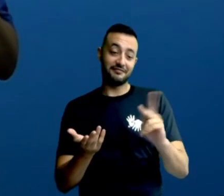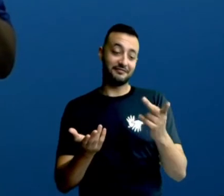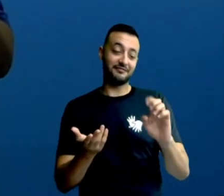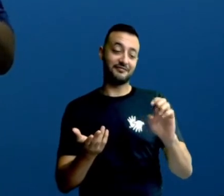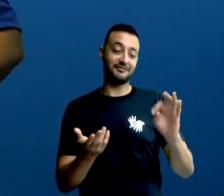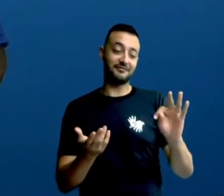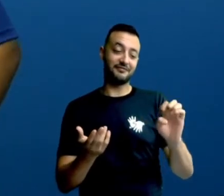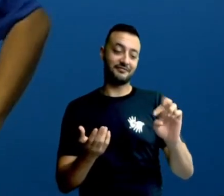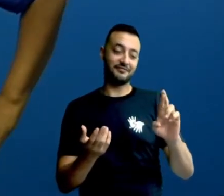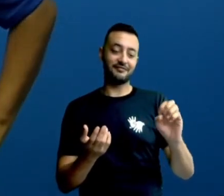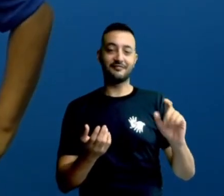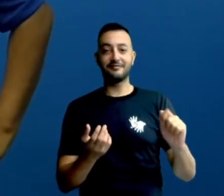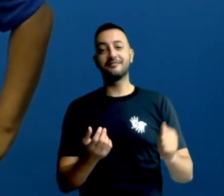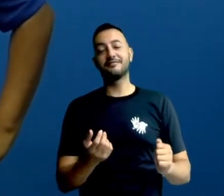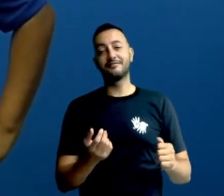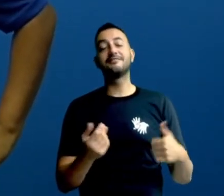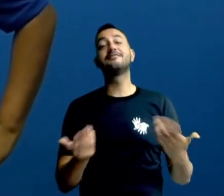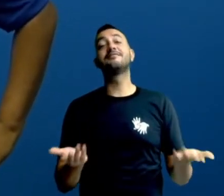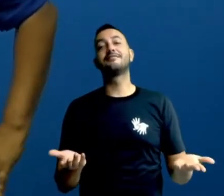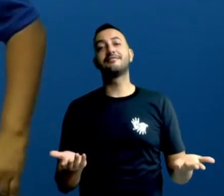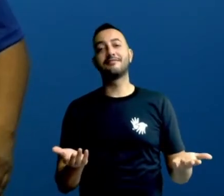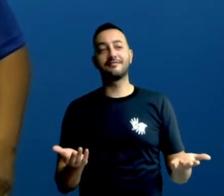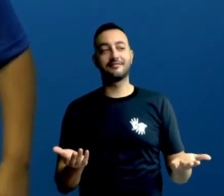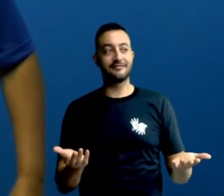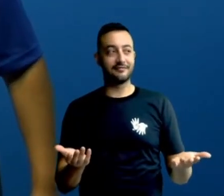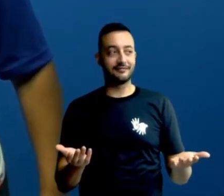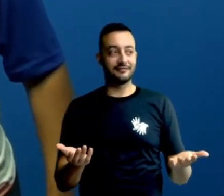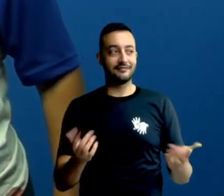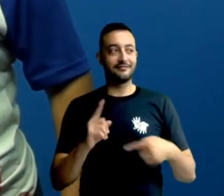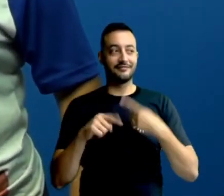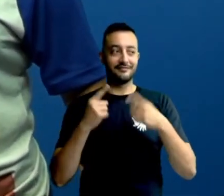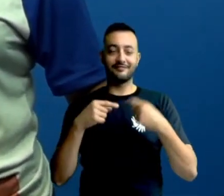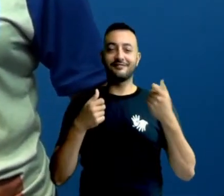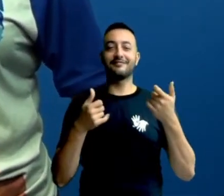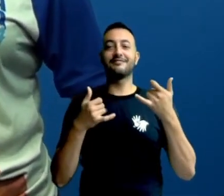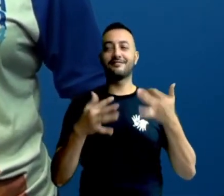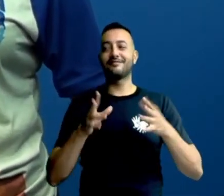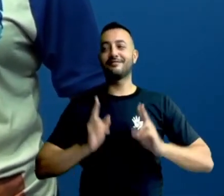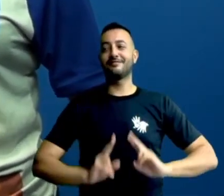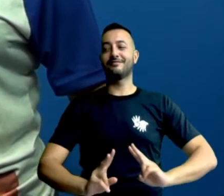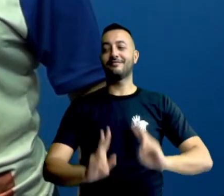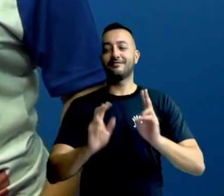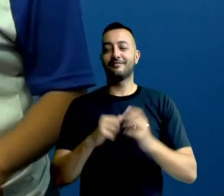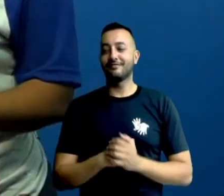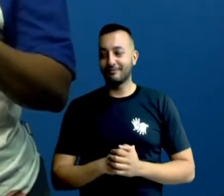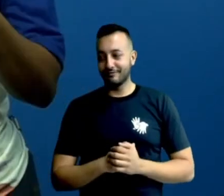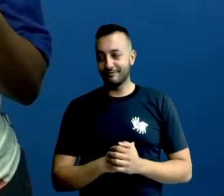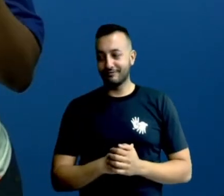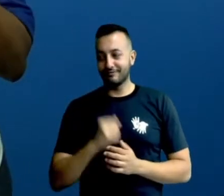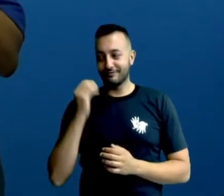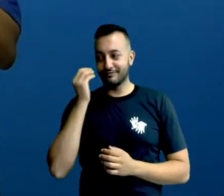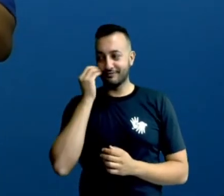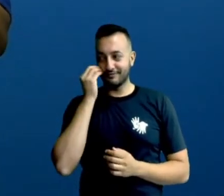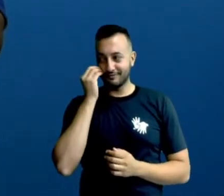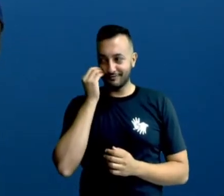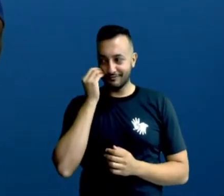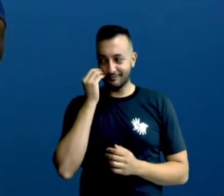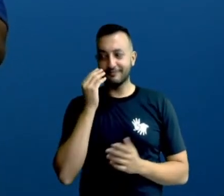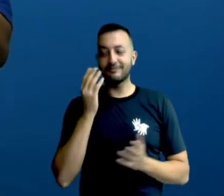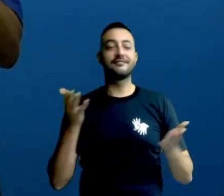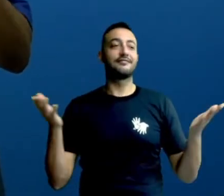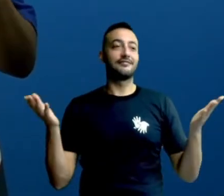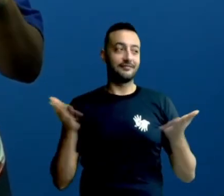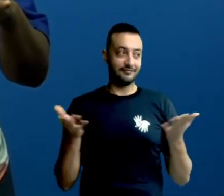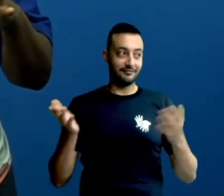é heterogênea. E aí? Depois eu digo, vamos lá? Vejam só, eu vou passar agora